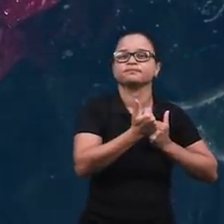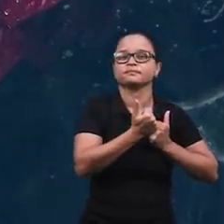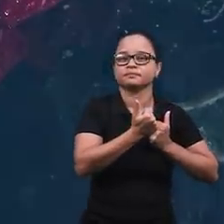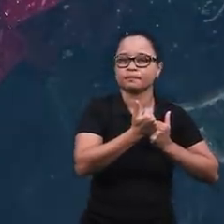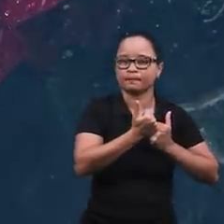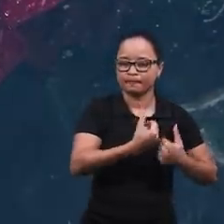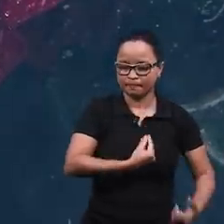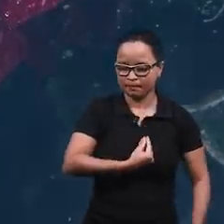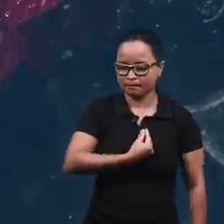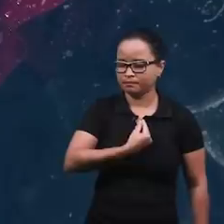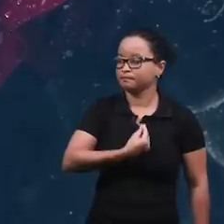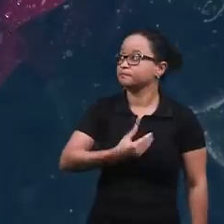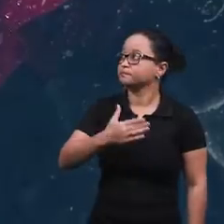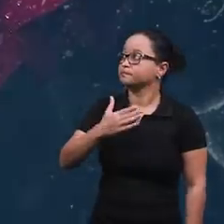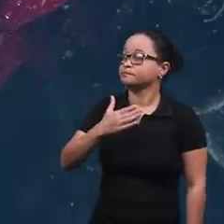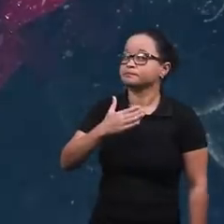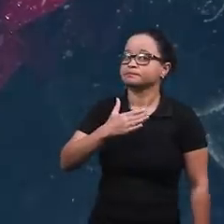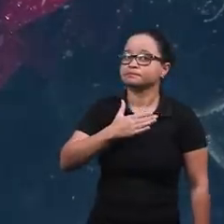E